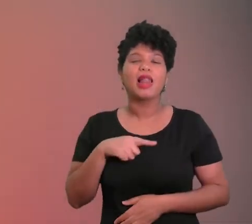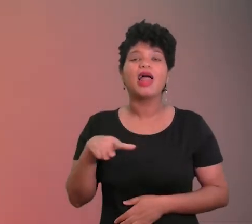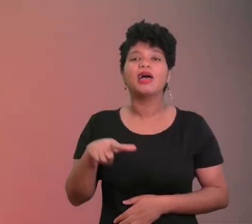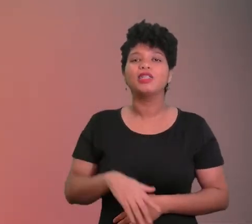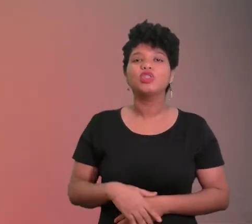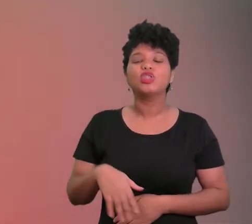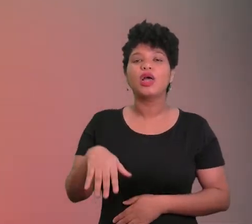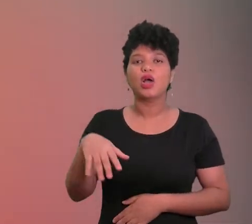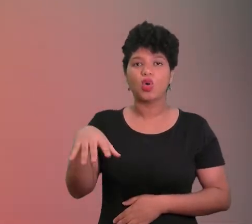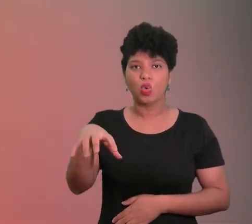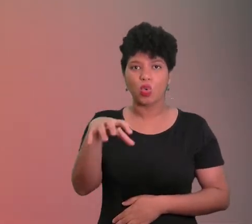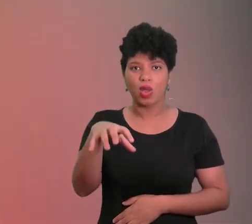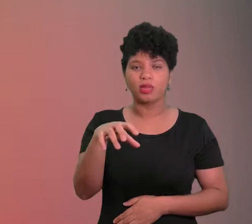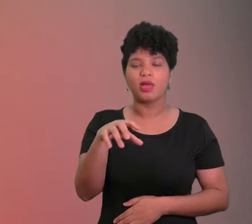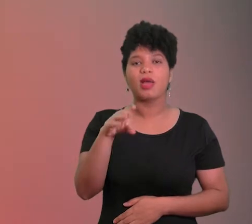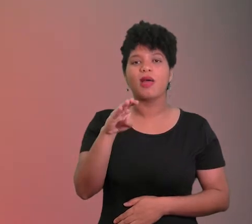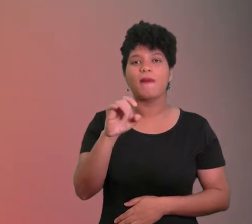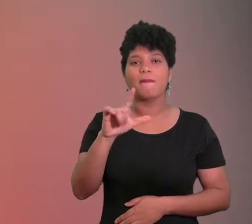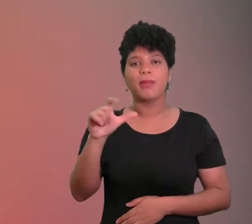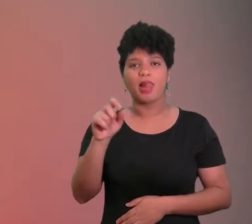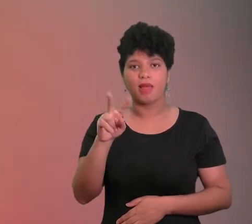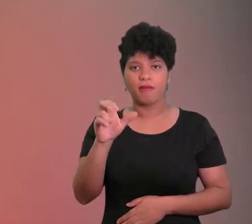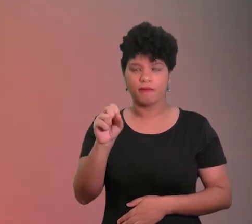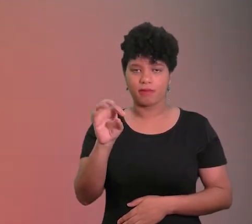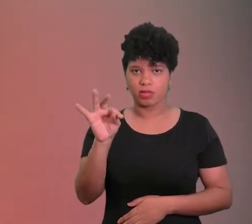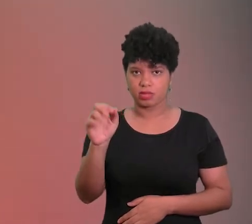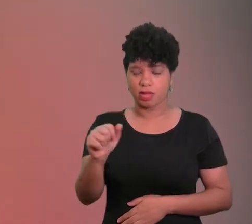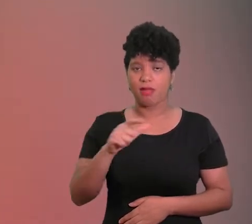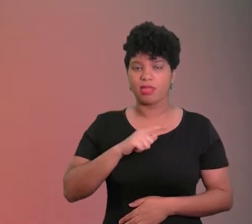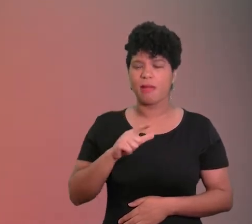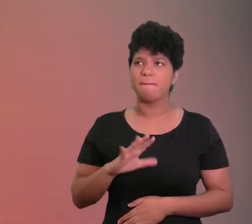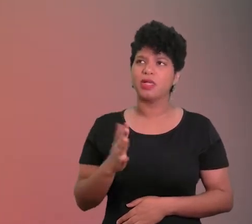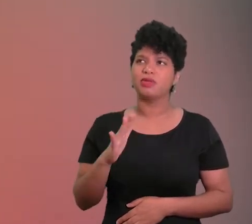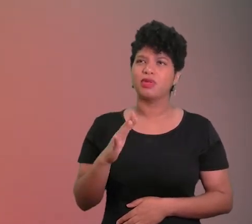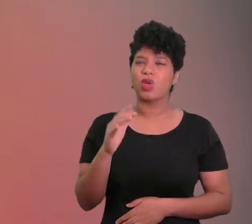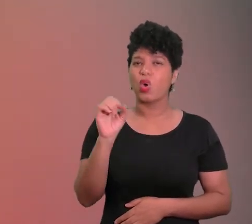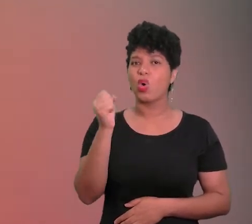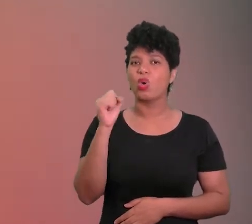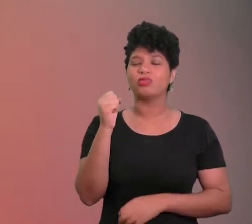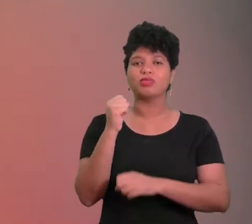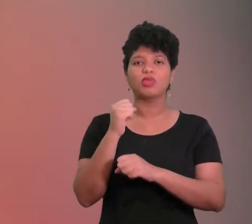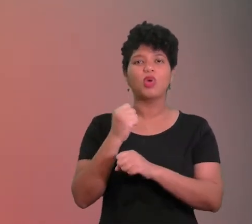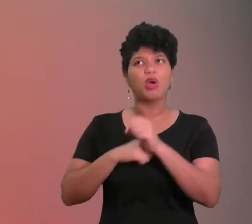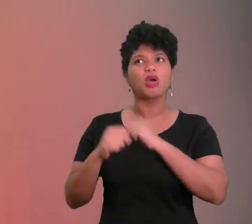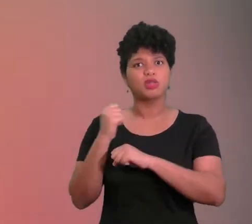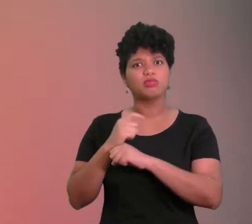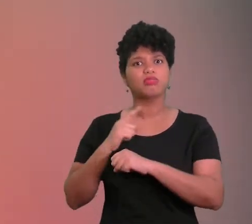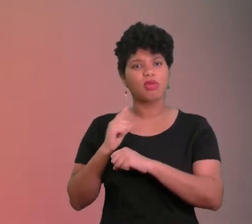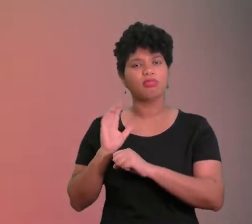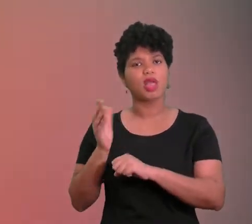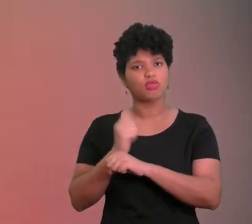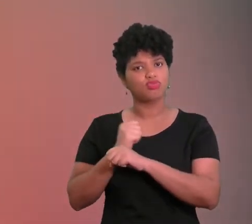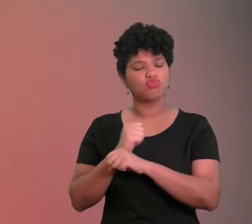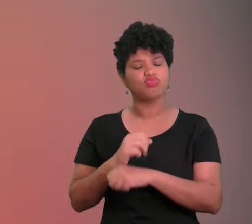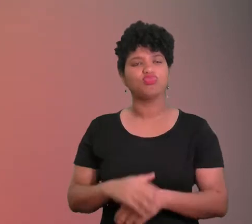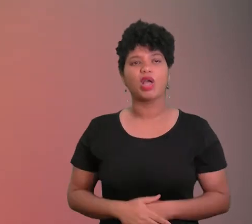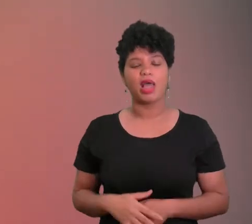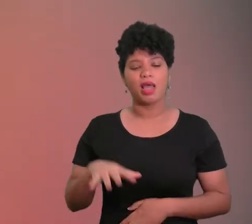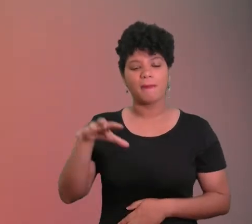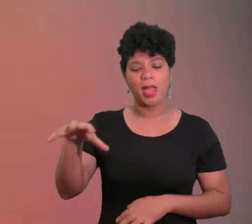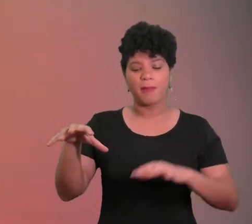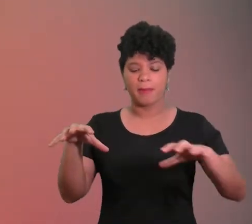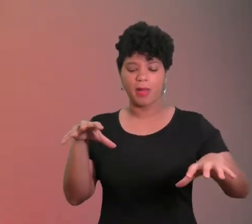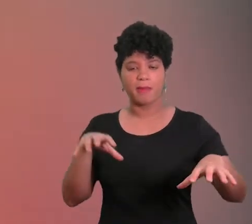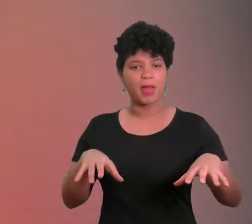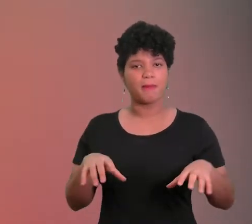Paulo, que existe há mais de 8 anos, palco de várias bandas, coletivos de festas, oficinas, um espaço independente de